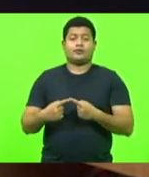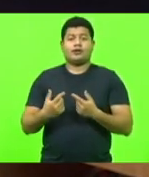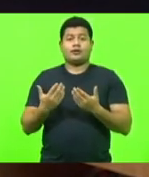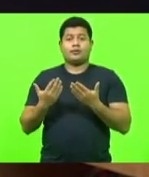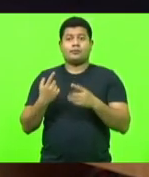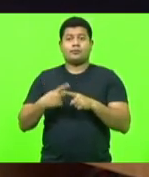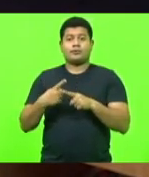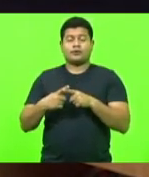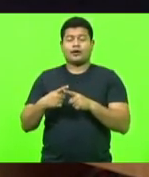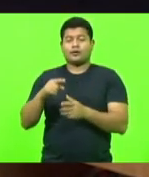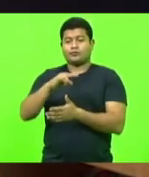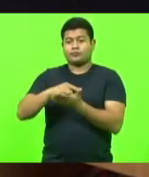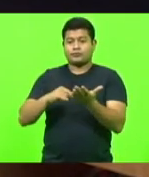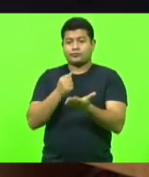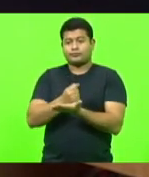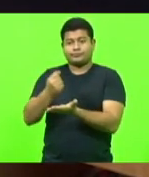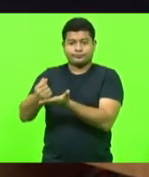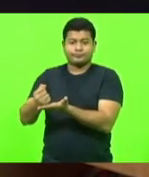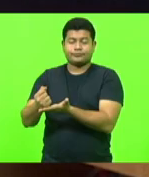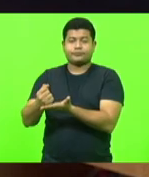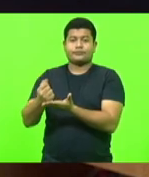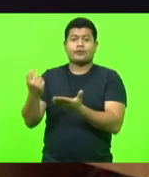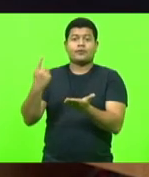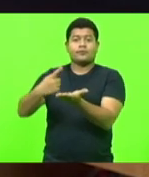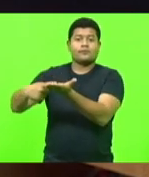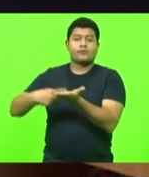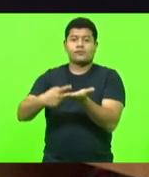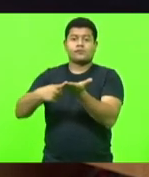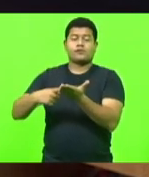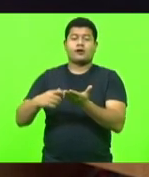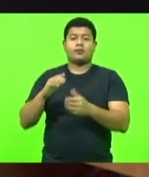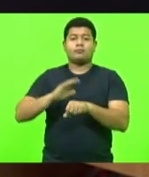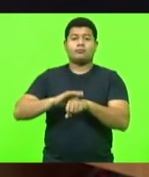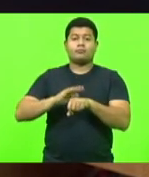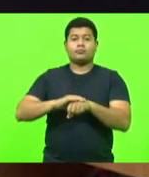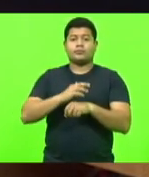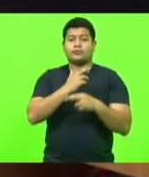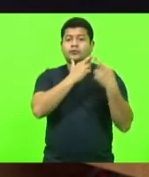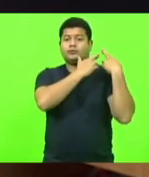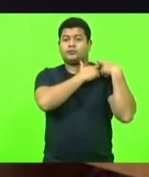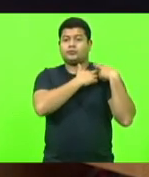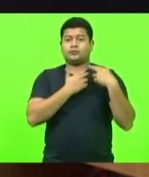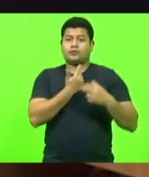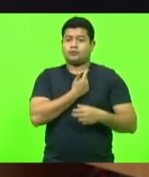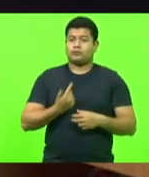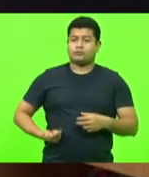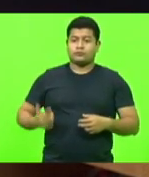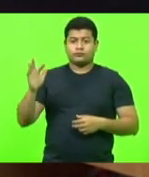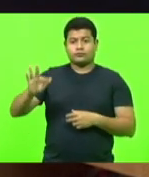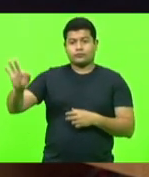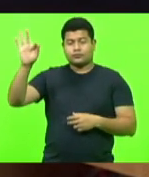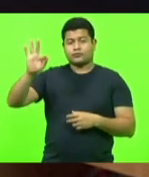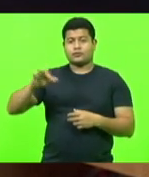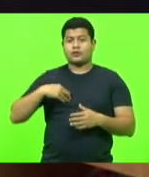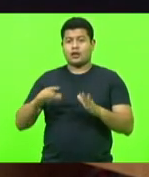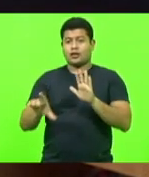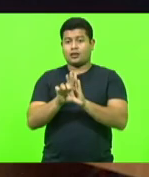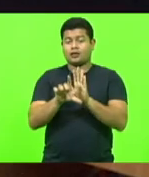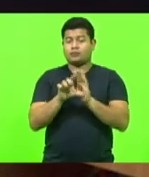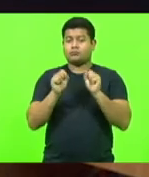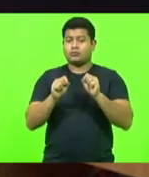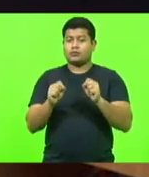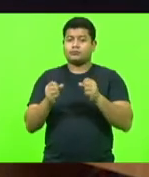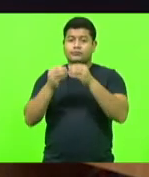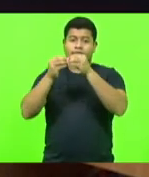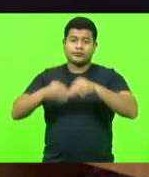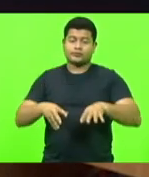de concessão são regulados por legislação federal e esta lei ela acaba interferindo nos contratos de concessão